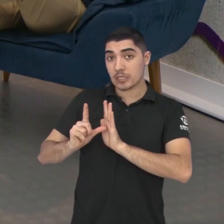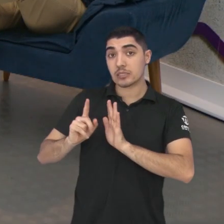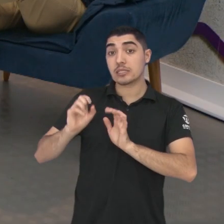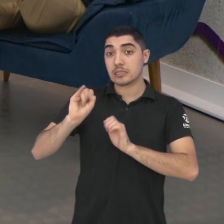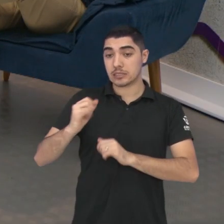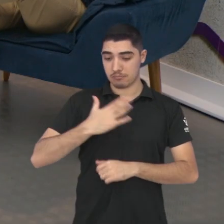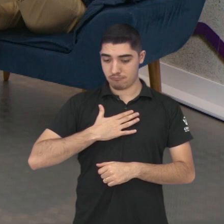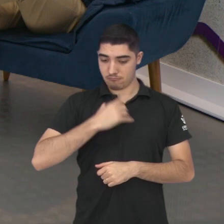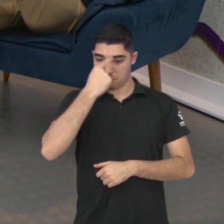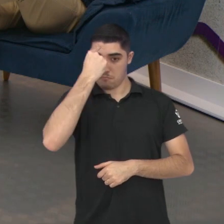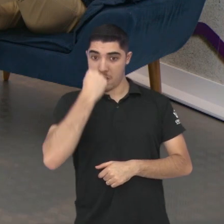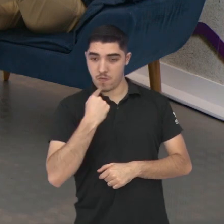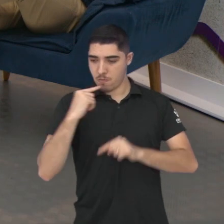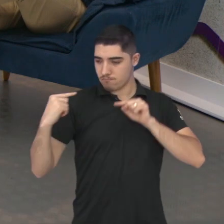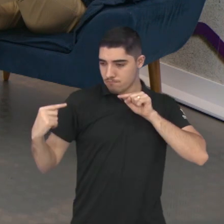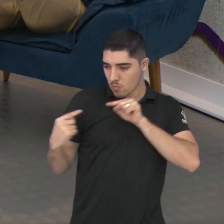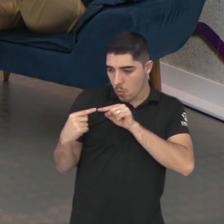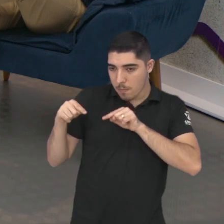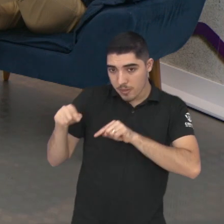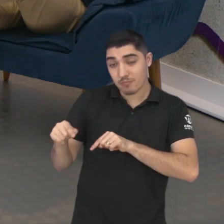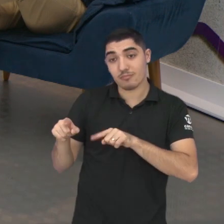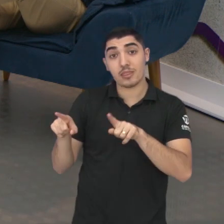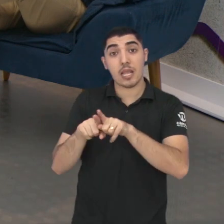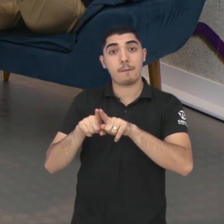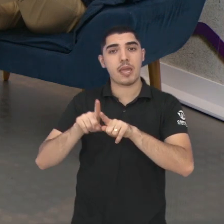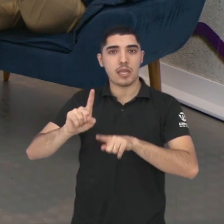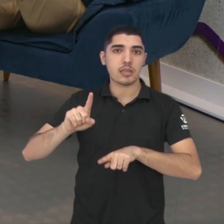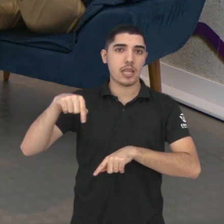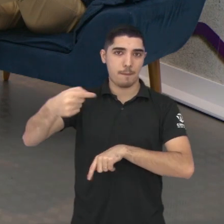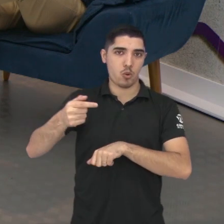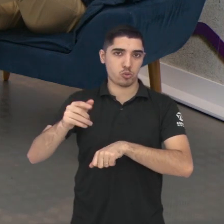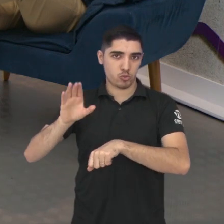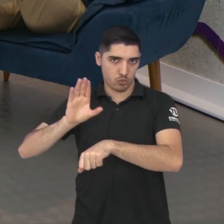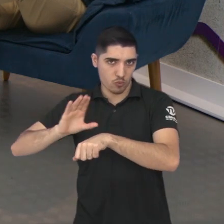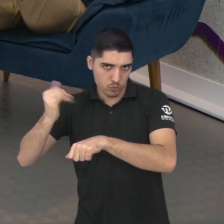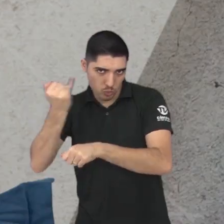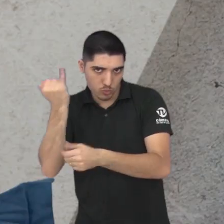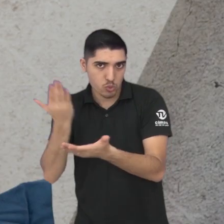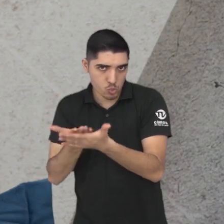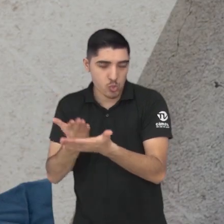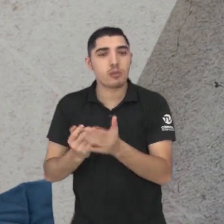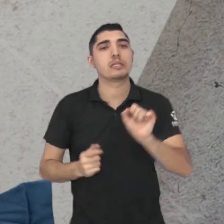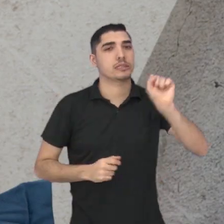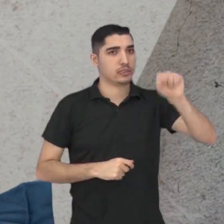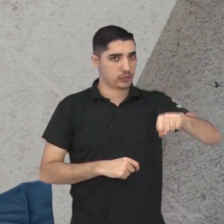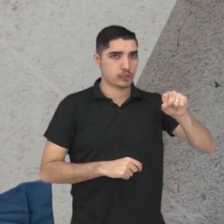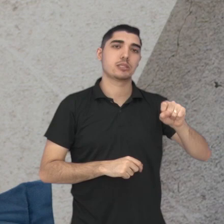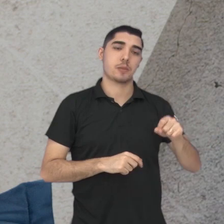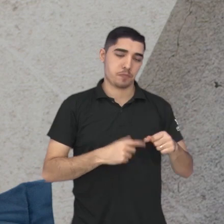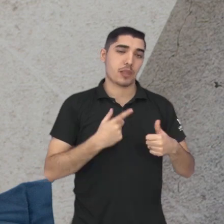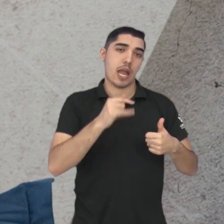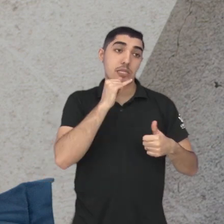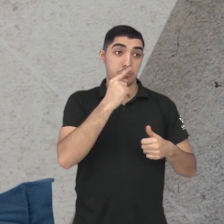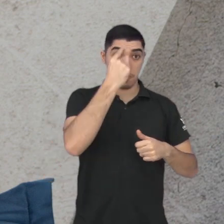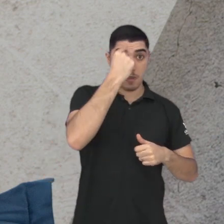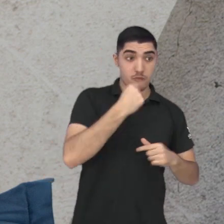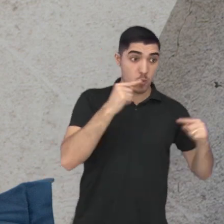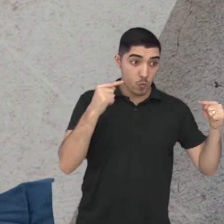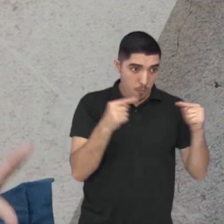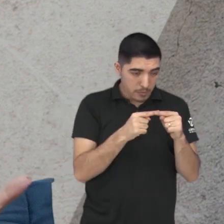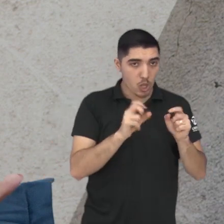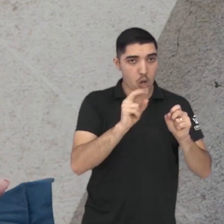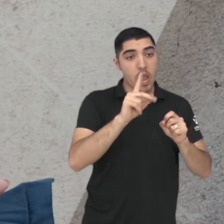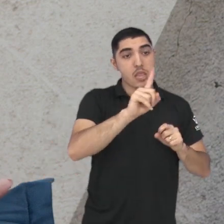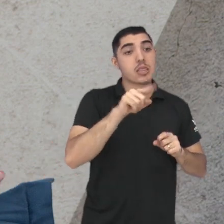seu perfil bate. Né? E a formação vem logo em seguida. Exatamente. E aí você analisa, né, qual que é o perfil, qual que é realmente a